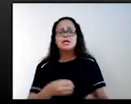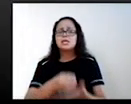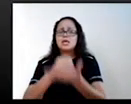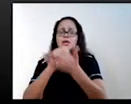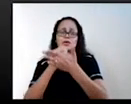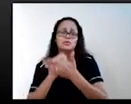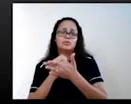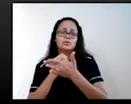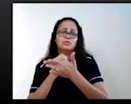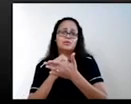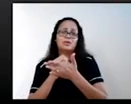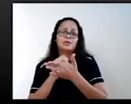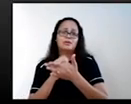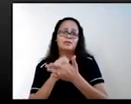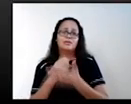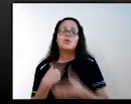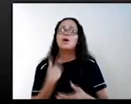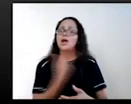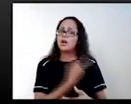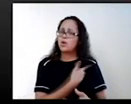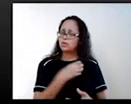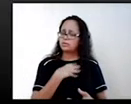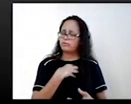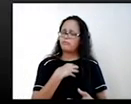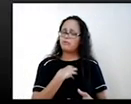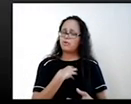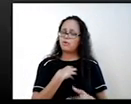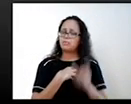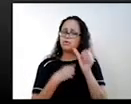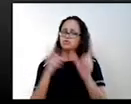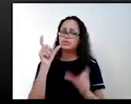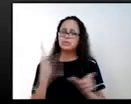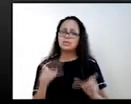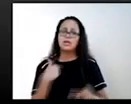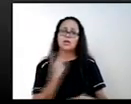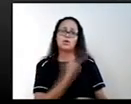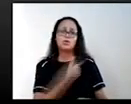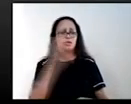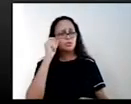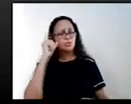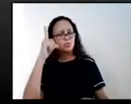tanto, tanto, tanto a nossa forma de ser, a nossa cultura e também a nossa